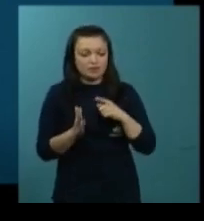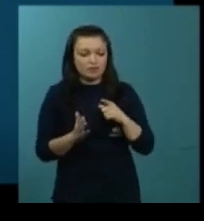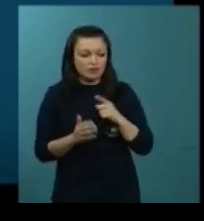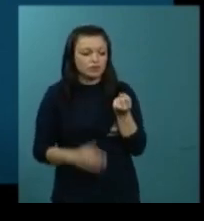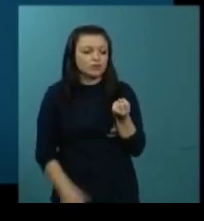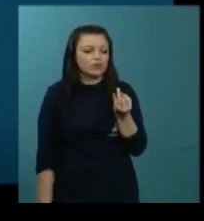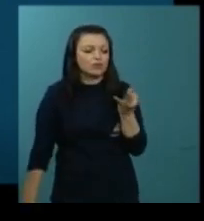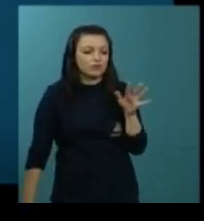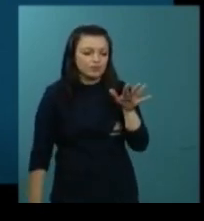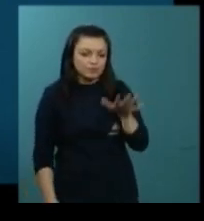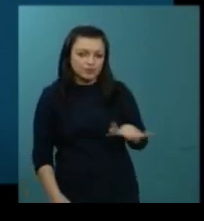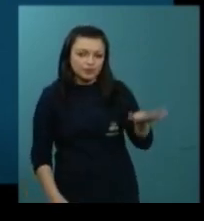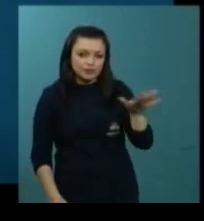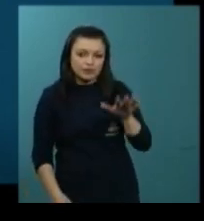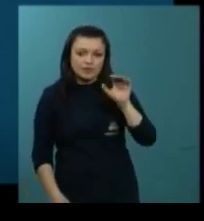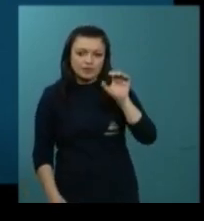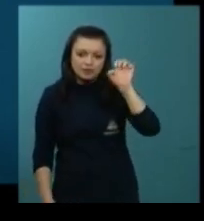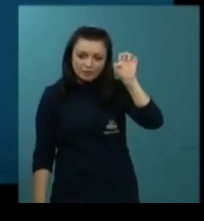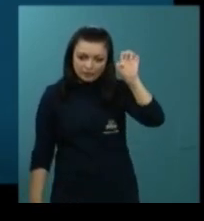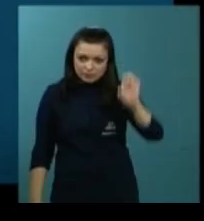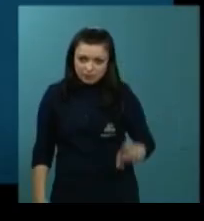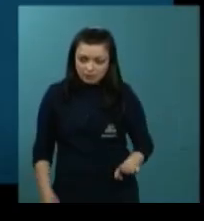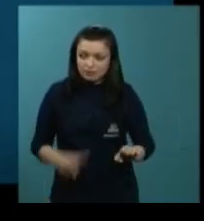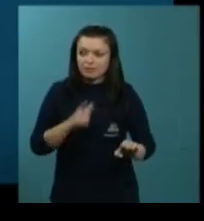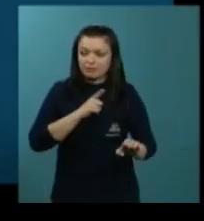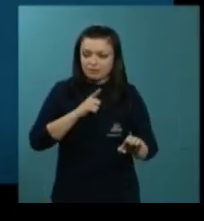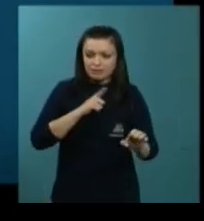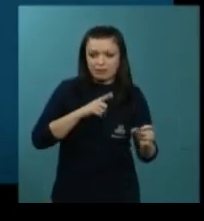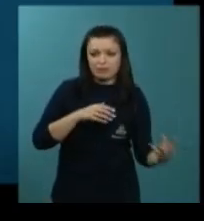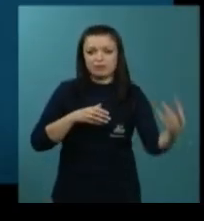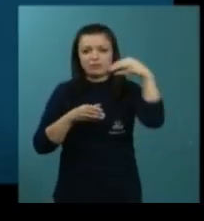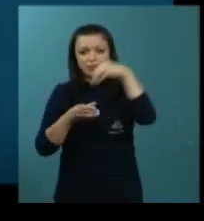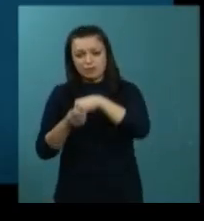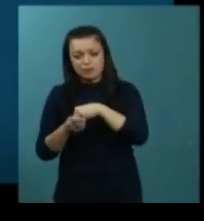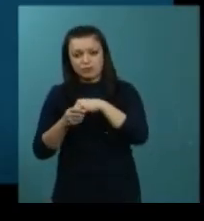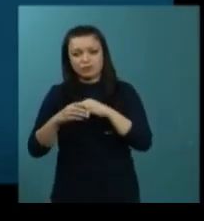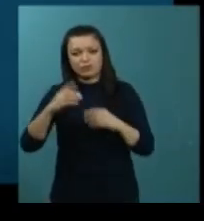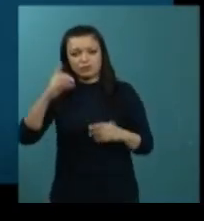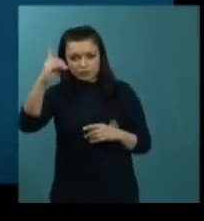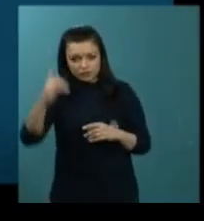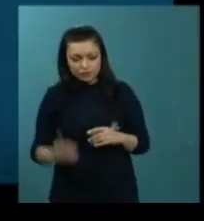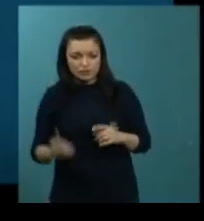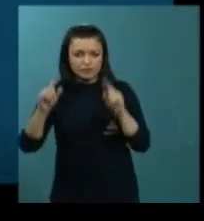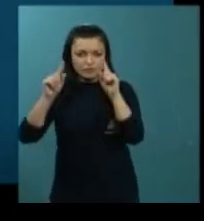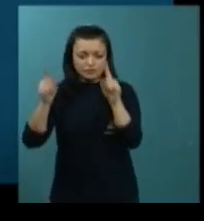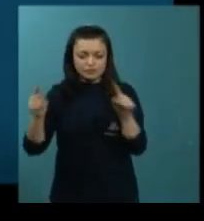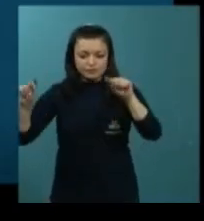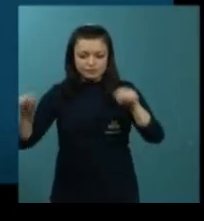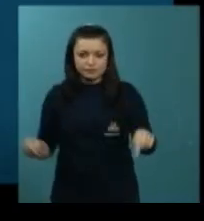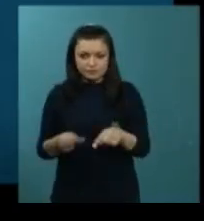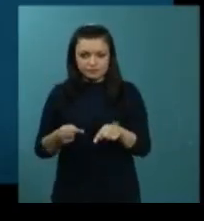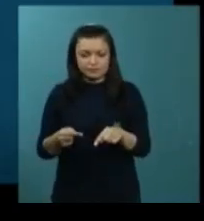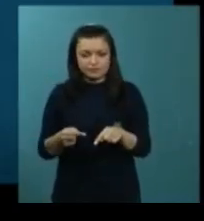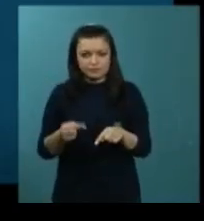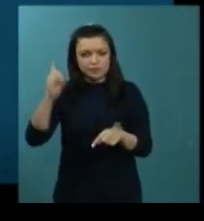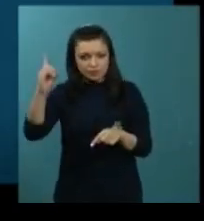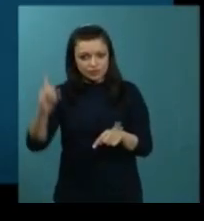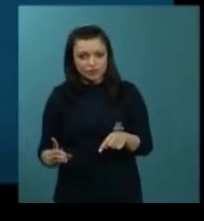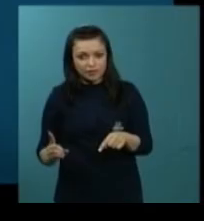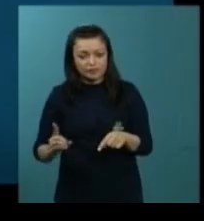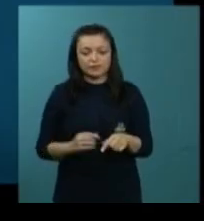conjunto representado à esquerda está contido naquele conjunto